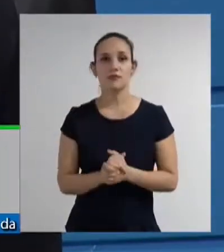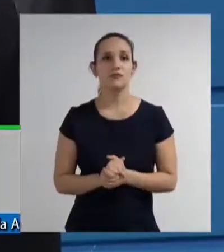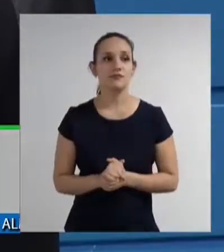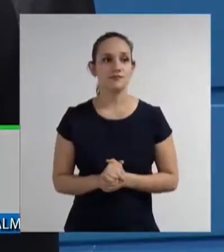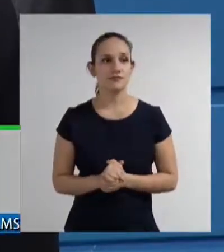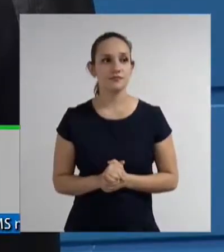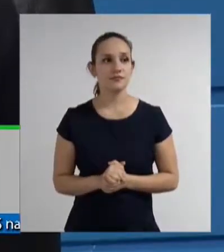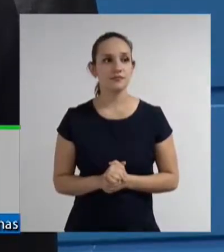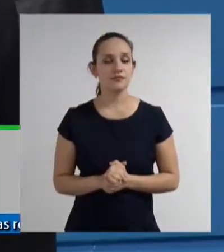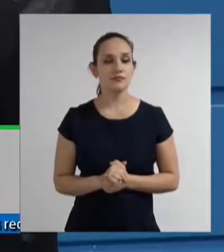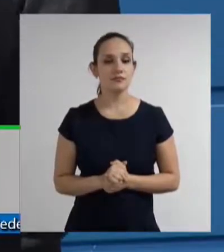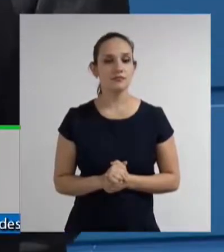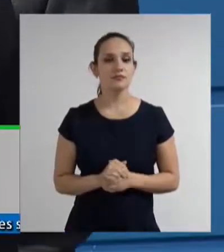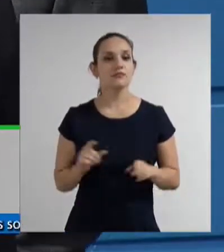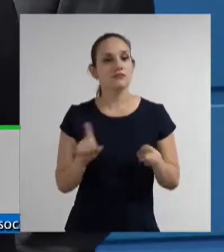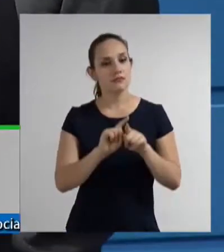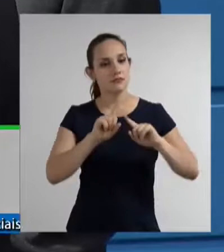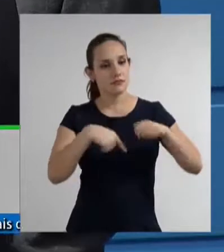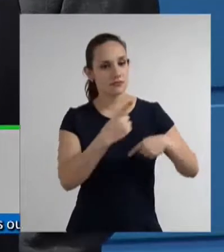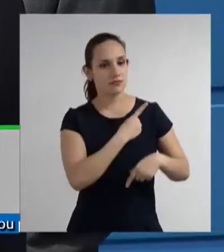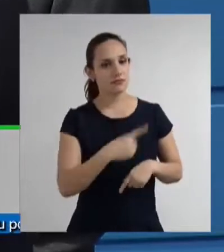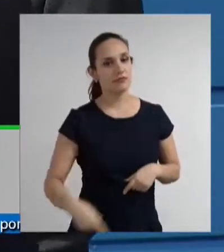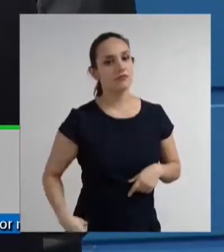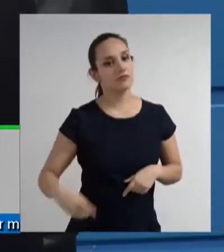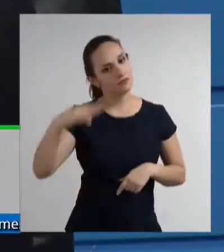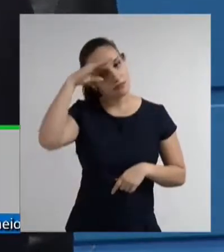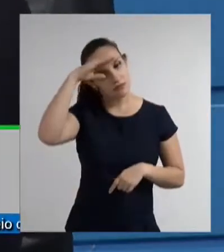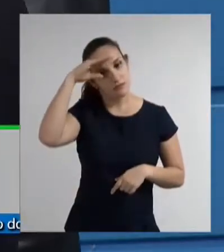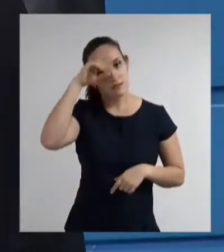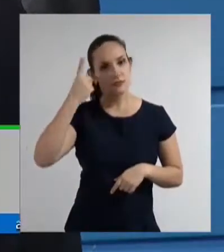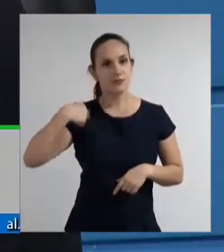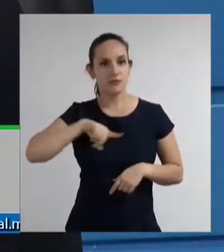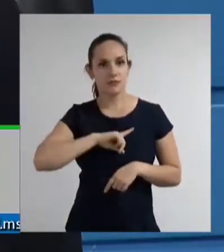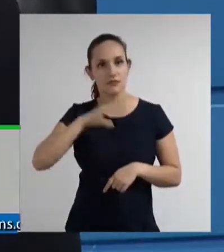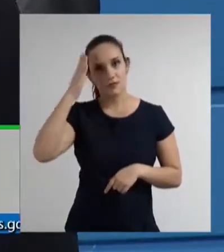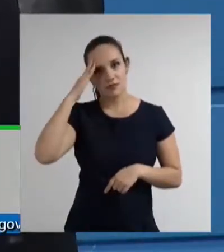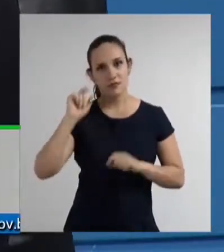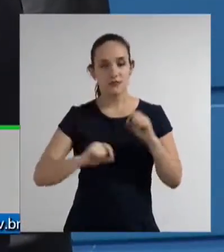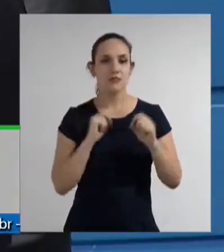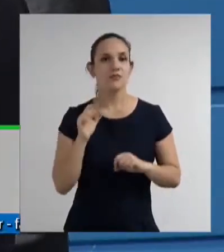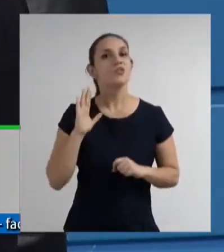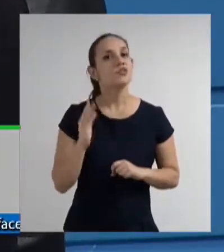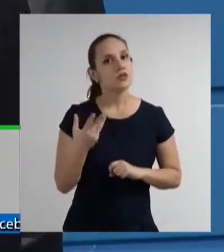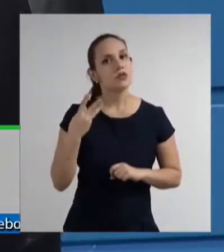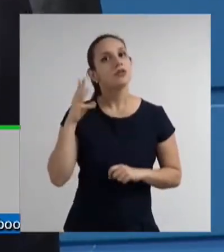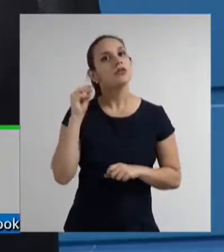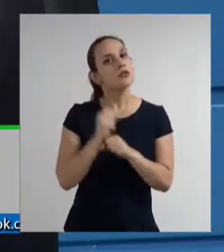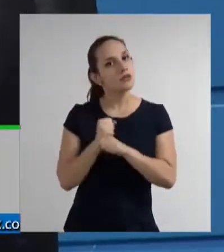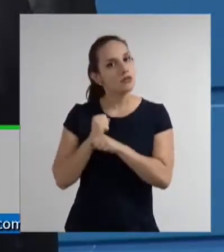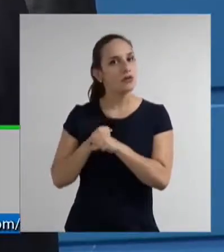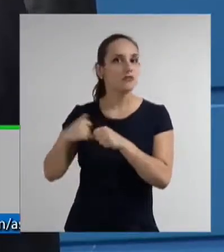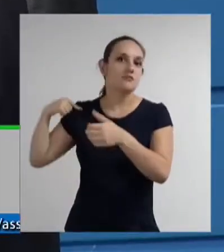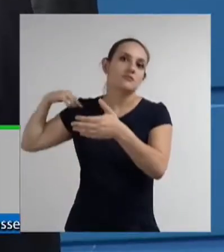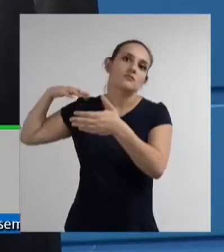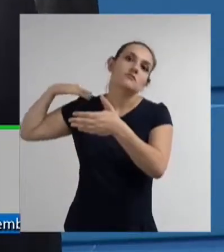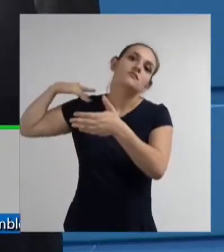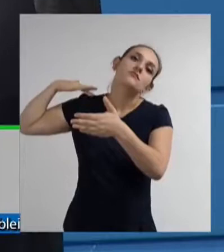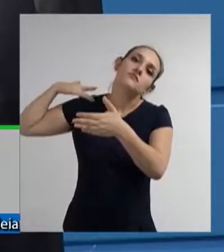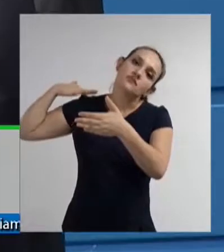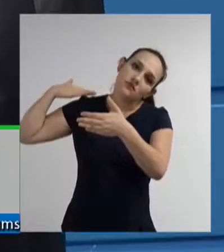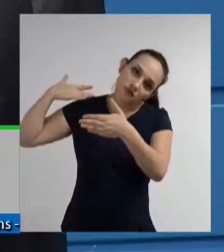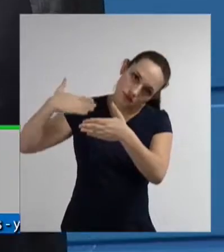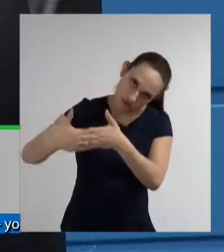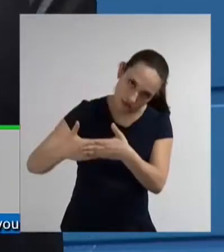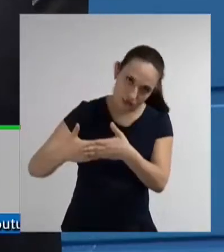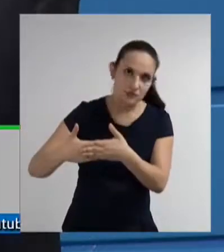também corroborado pelo deputado Cabalmi, nós sabemos que quase 3 décadas esse imbróglio vem se arrastando e